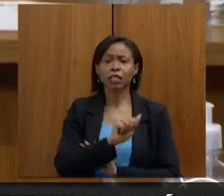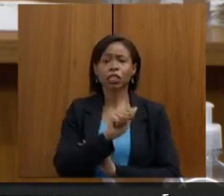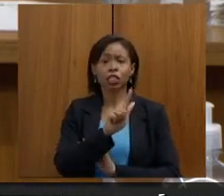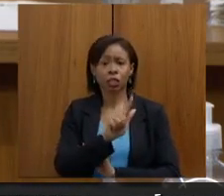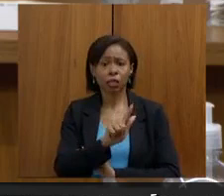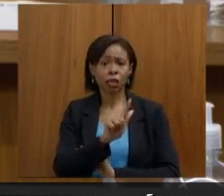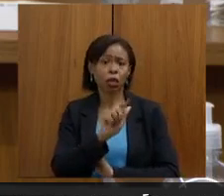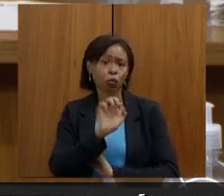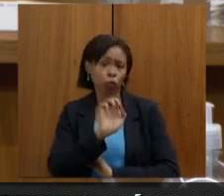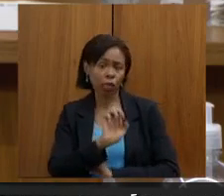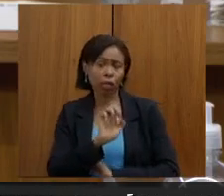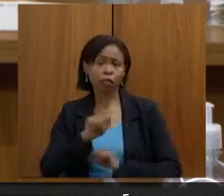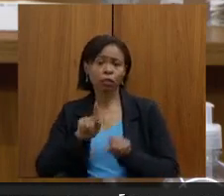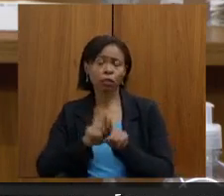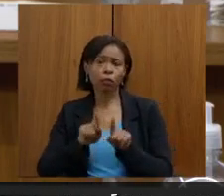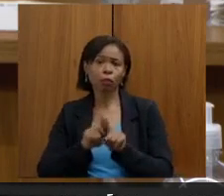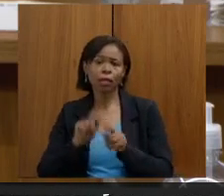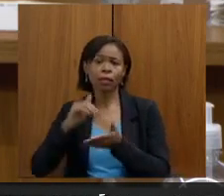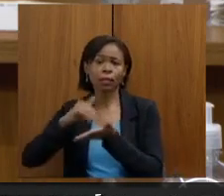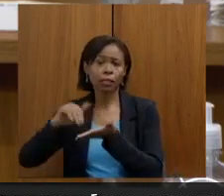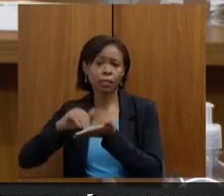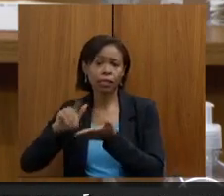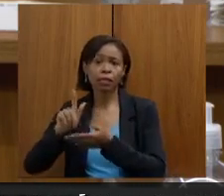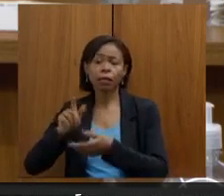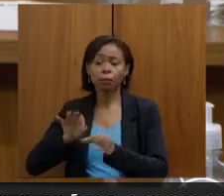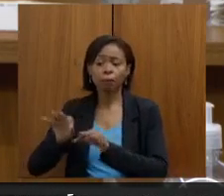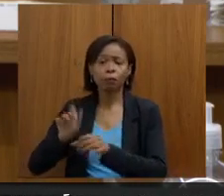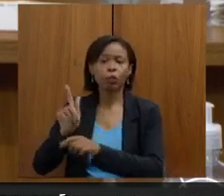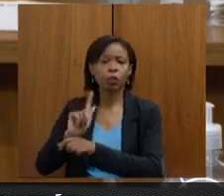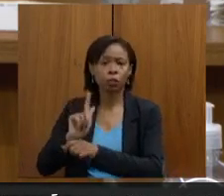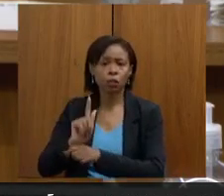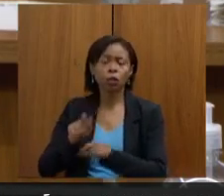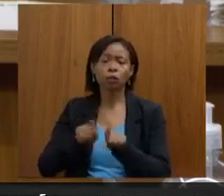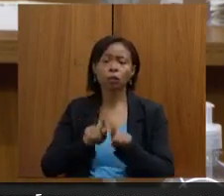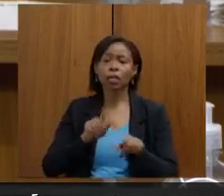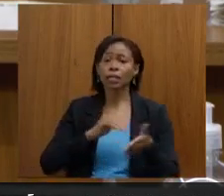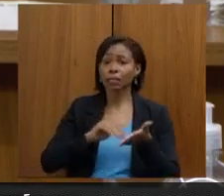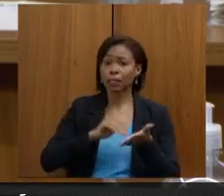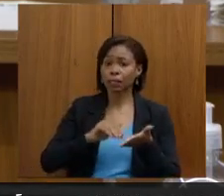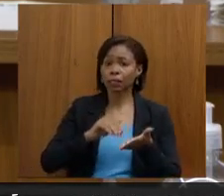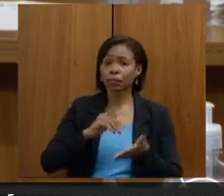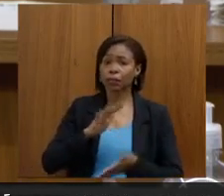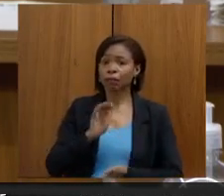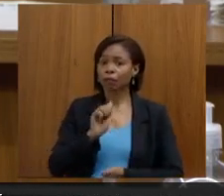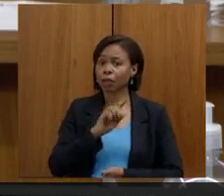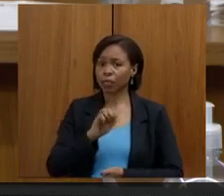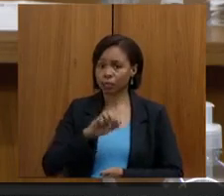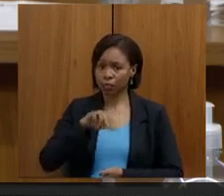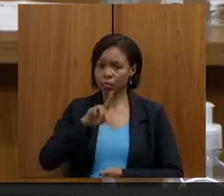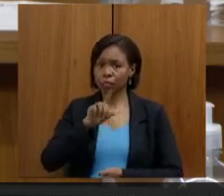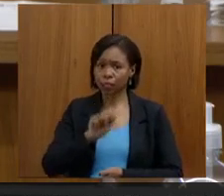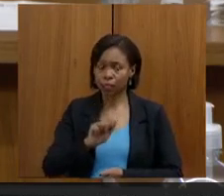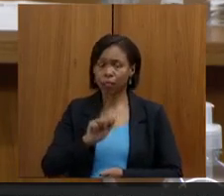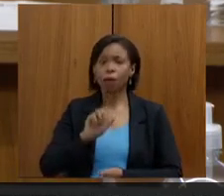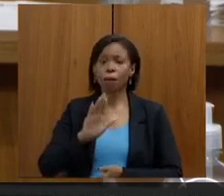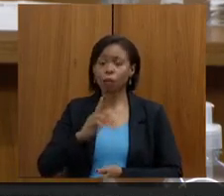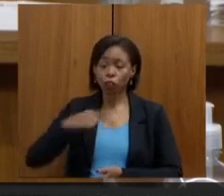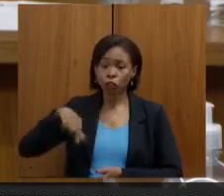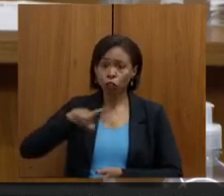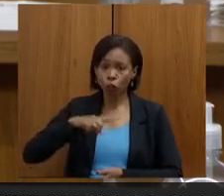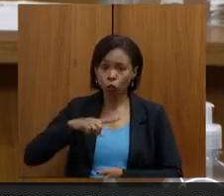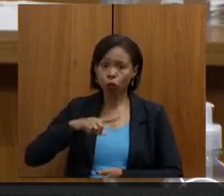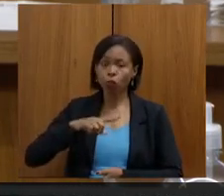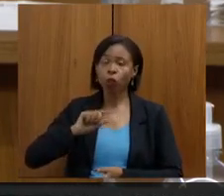e gestão e da secretaria de fazenda mas nós temos conversado bombeiro